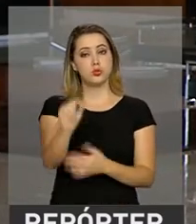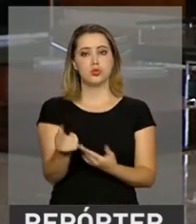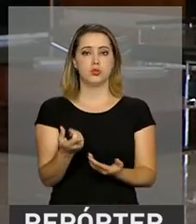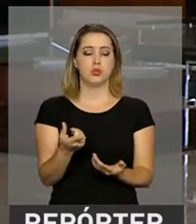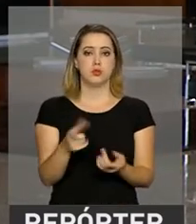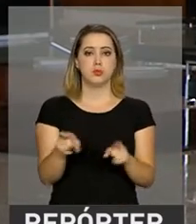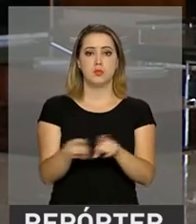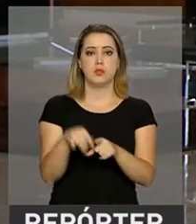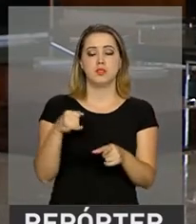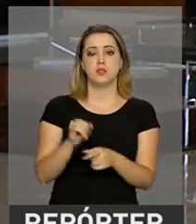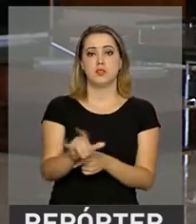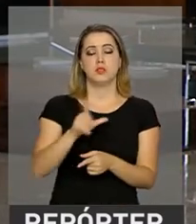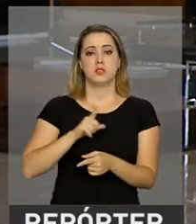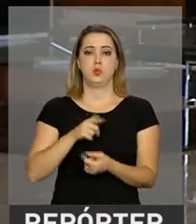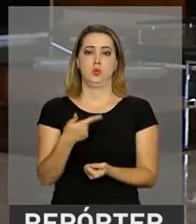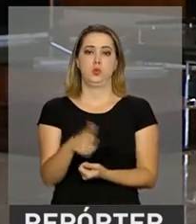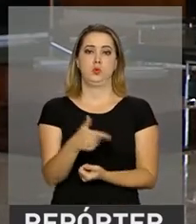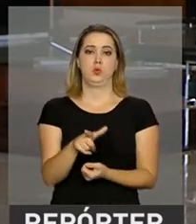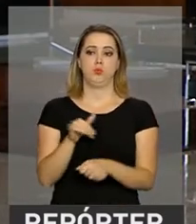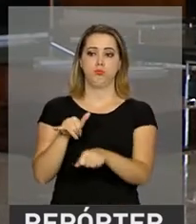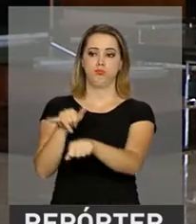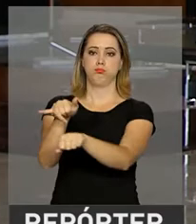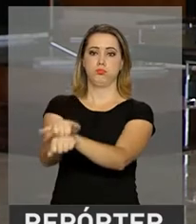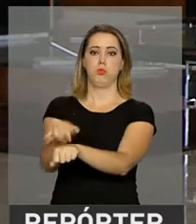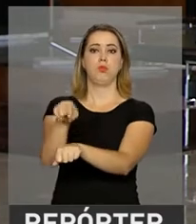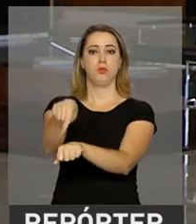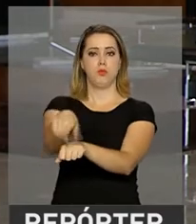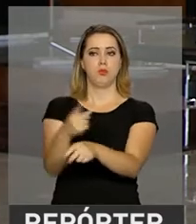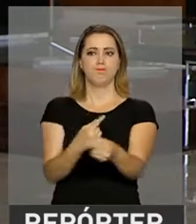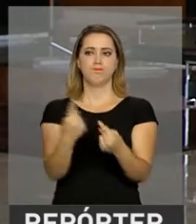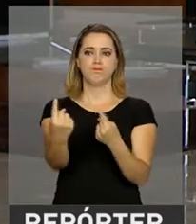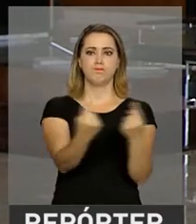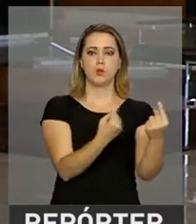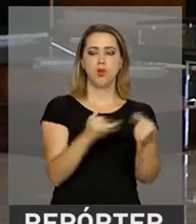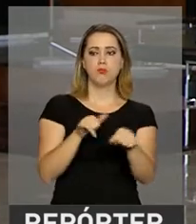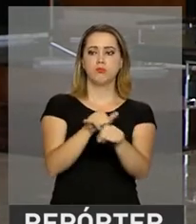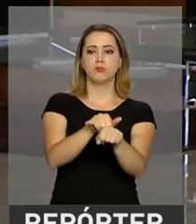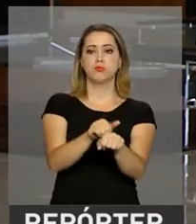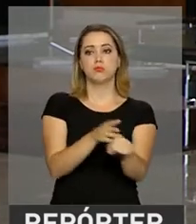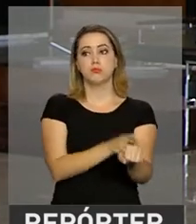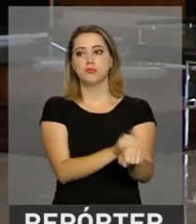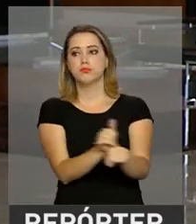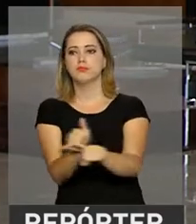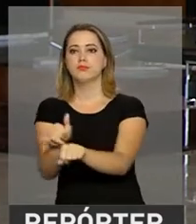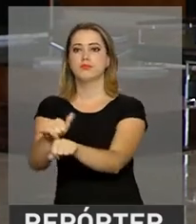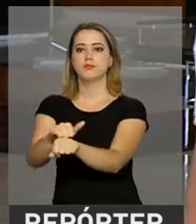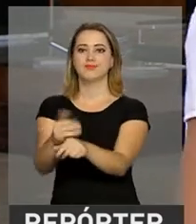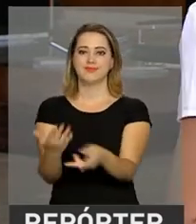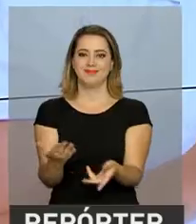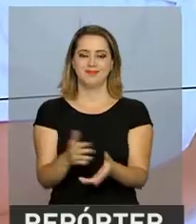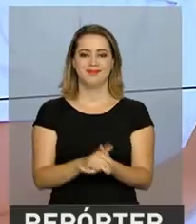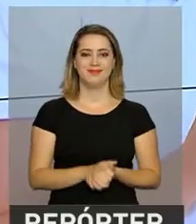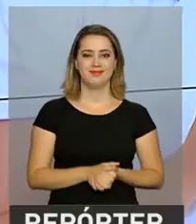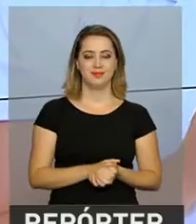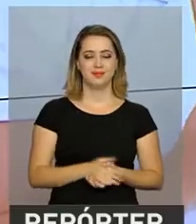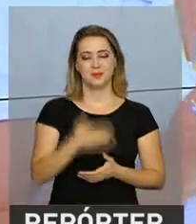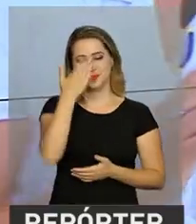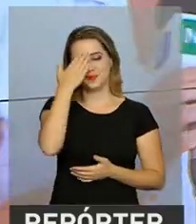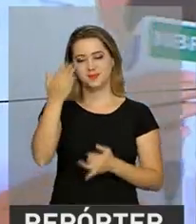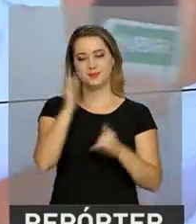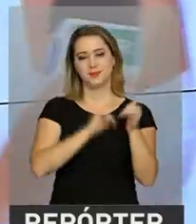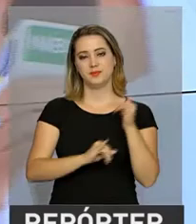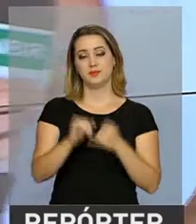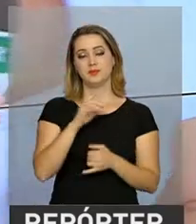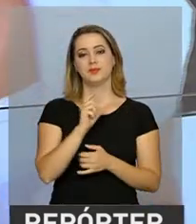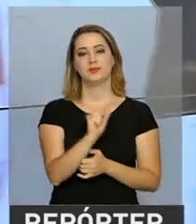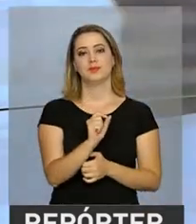comercial disponível para poder carregar esse órgão de um lugar para outro do país. Roberto. Muito bom. Obrigado, Luana,